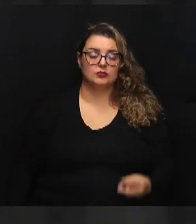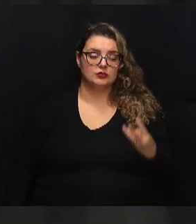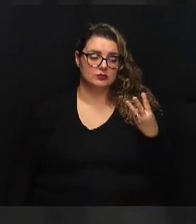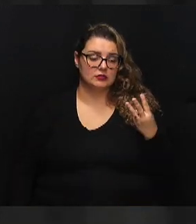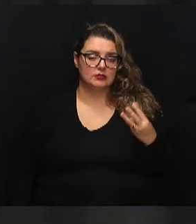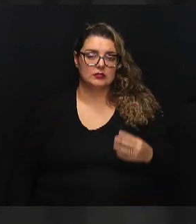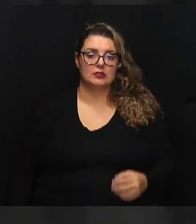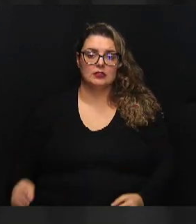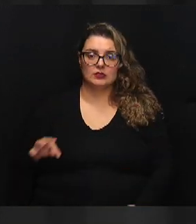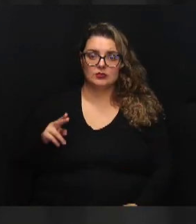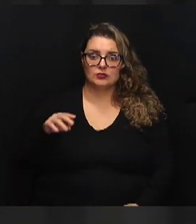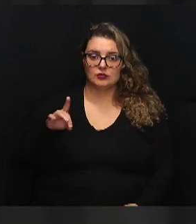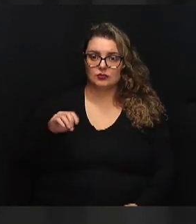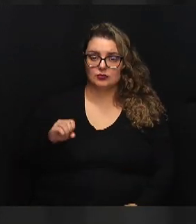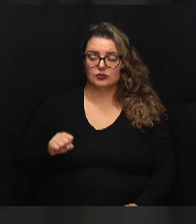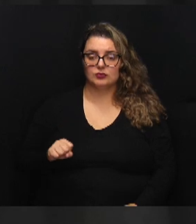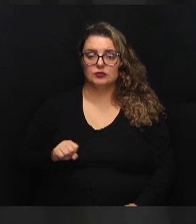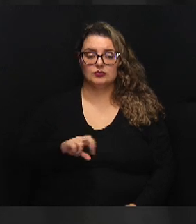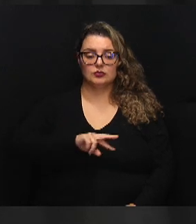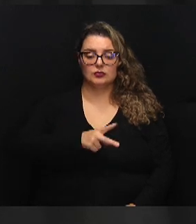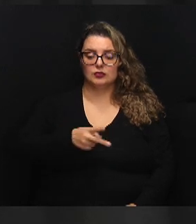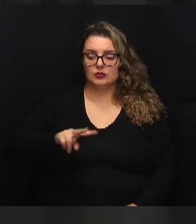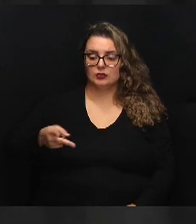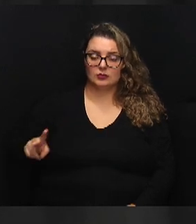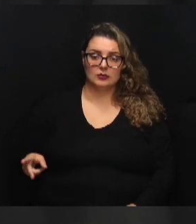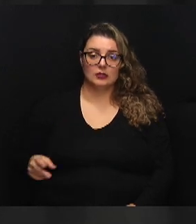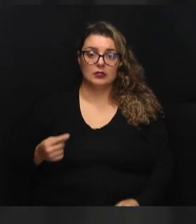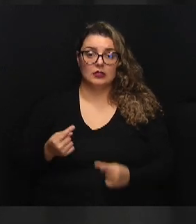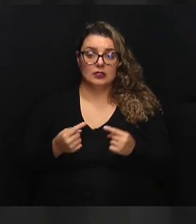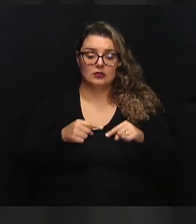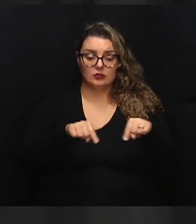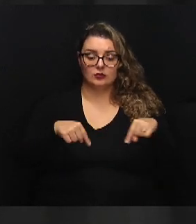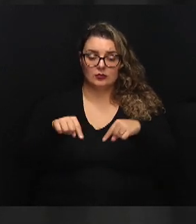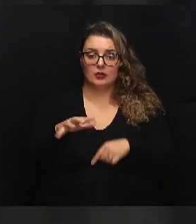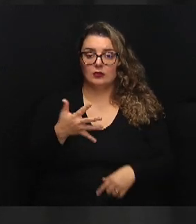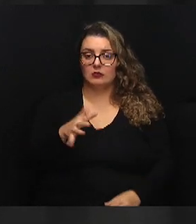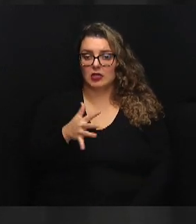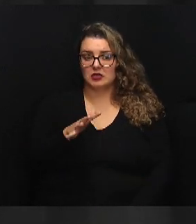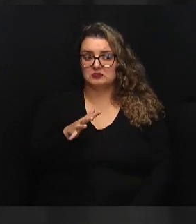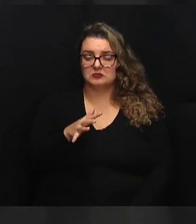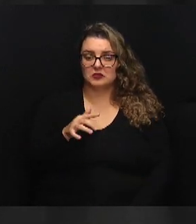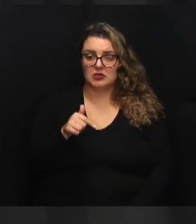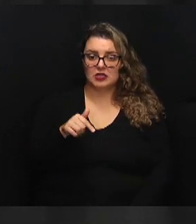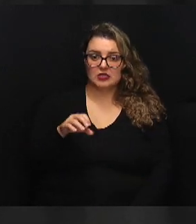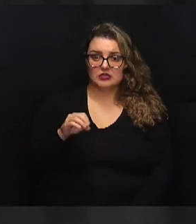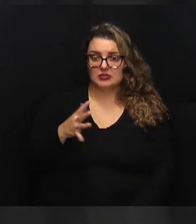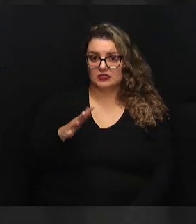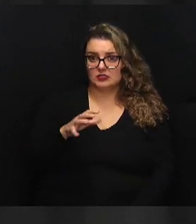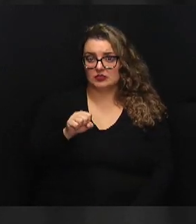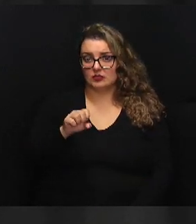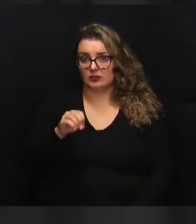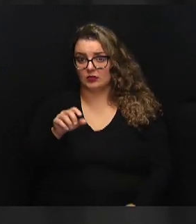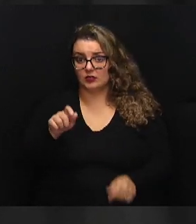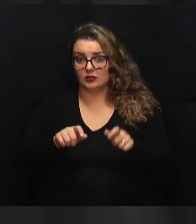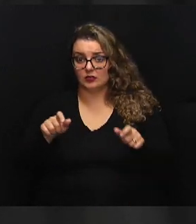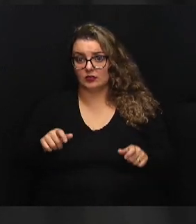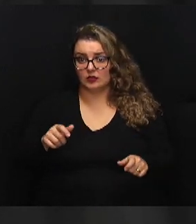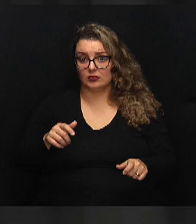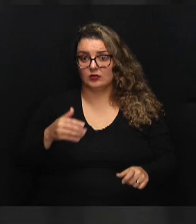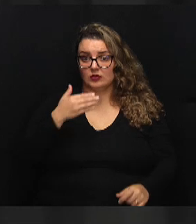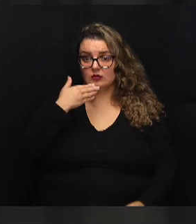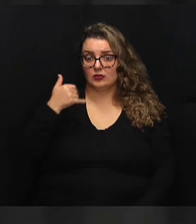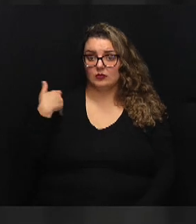em dias alternados, nós temos cada turma dessa aproximadamente 70, 80 pessoas da melhor